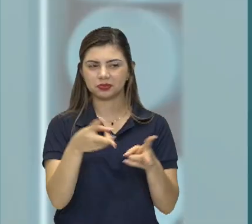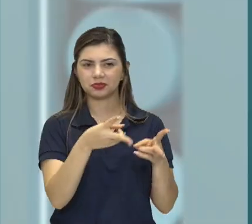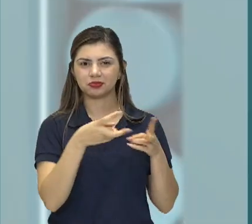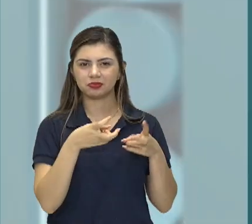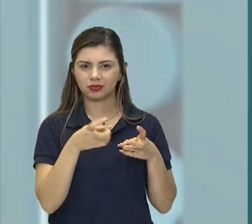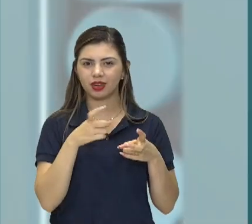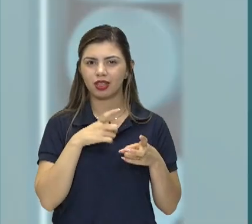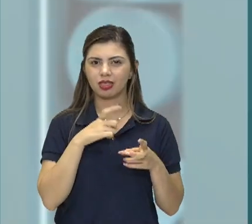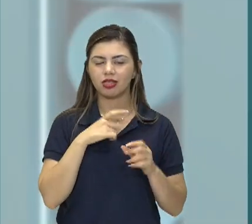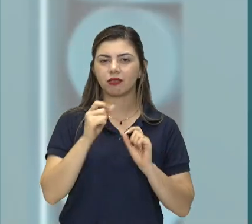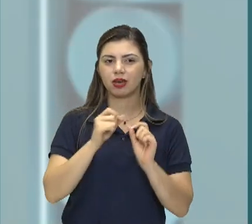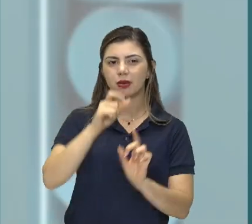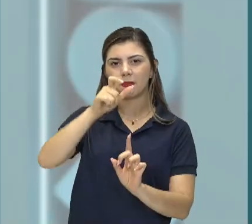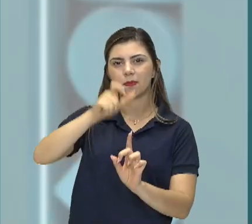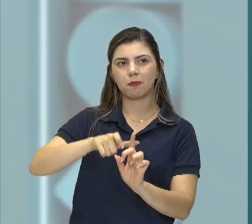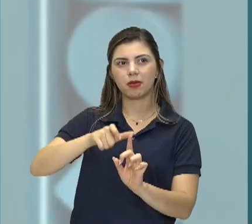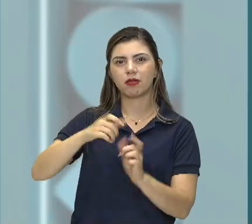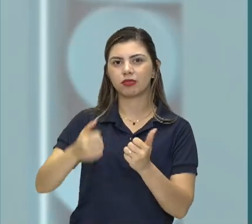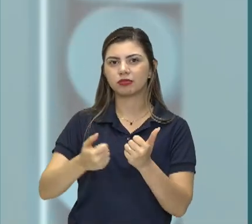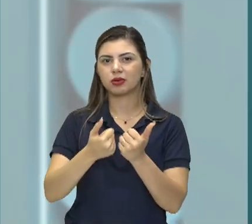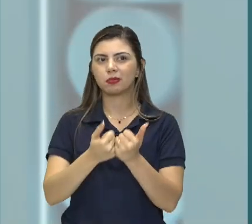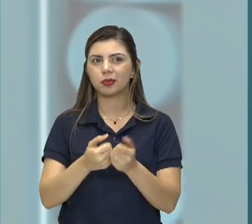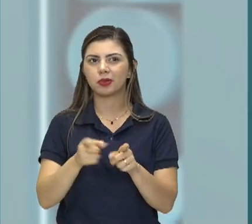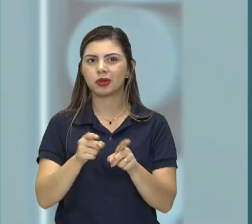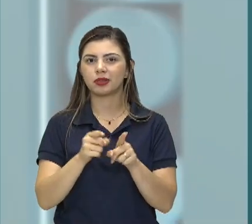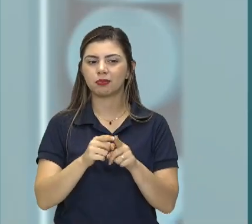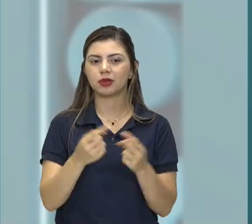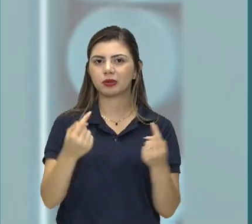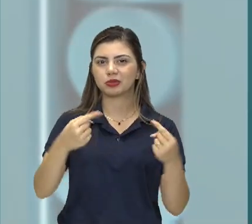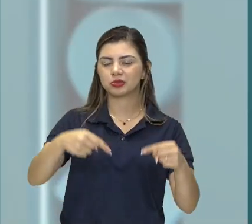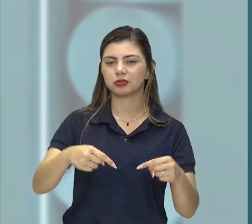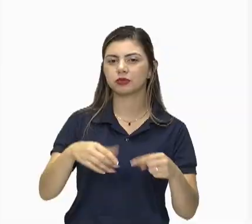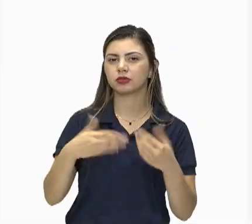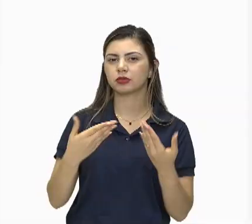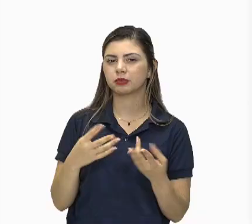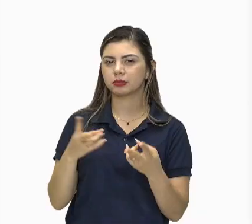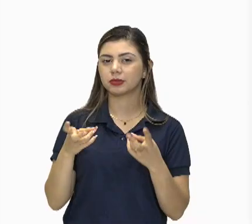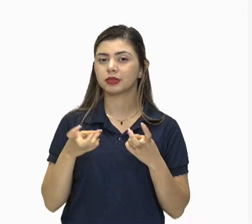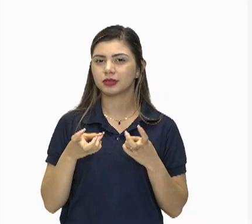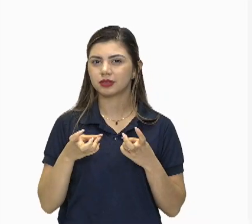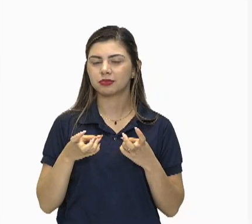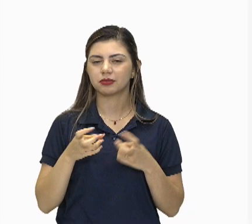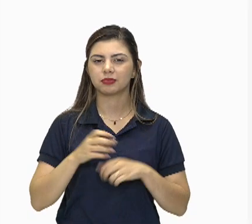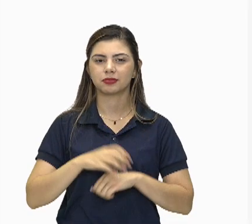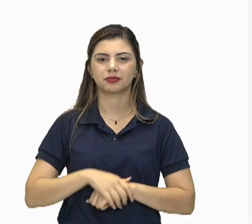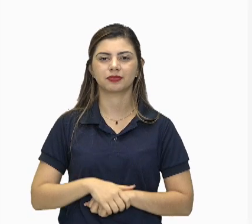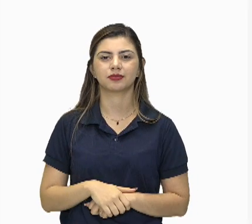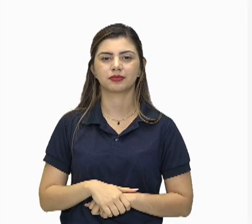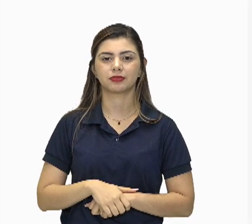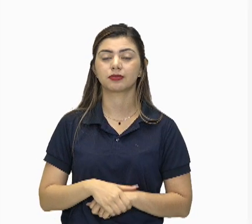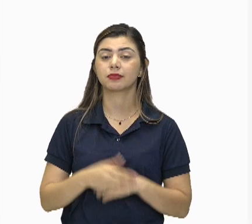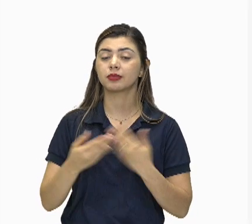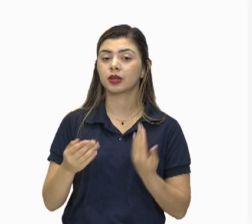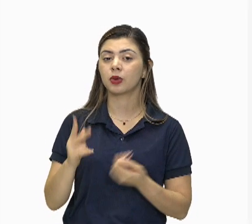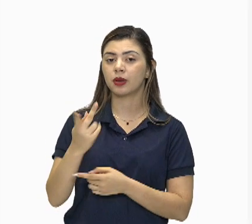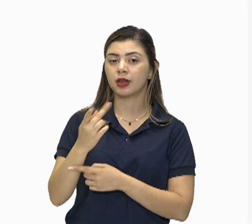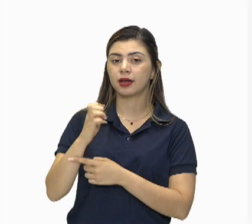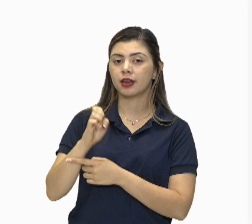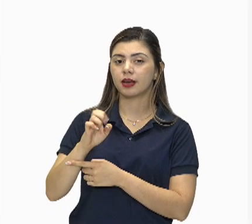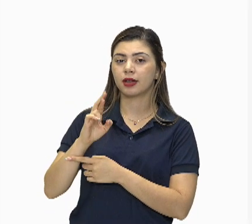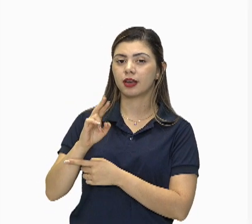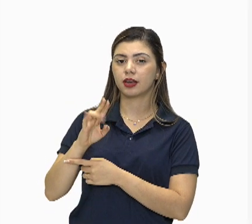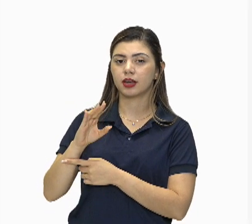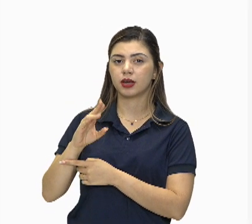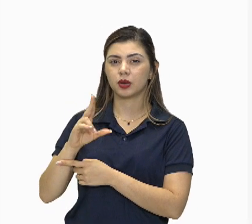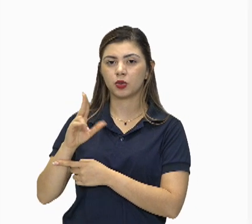principais, secundários, né? No trecho acima, nesse trecho que nós vimos aí, Hércules é a personagem